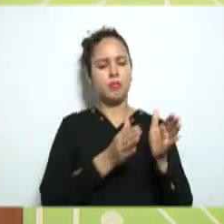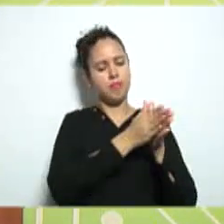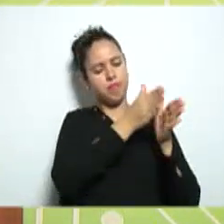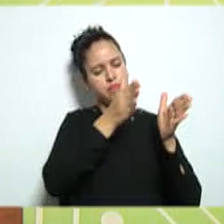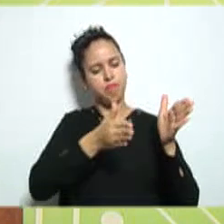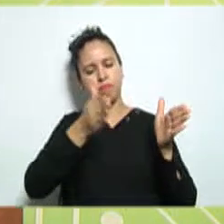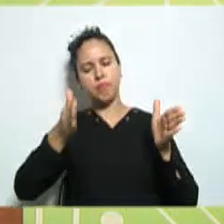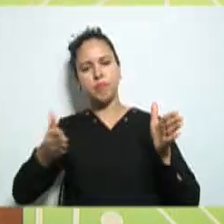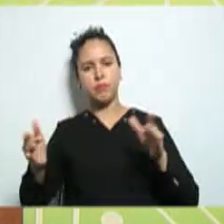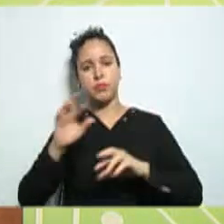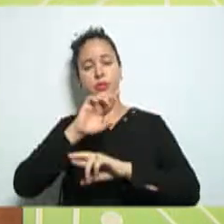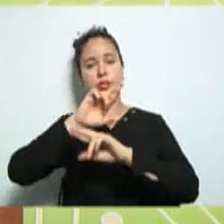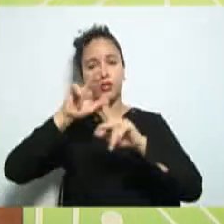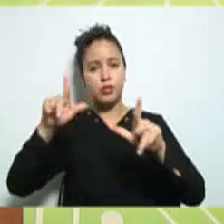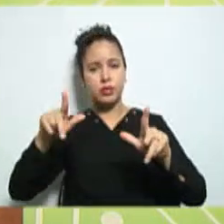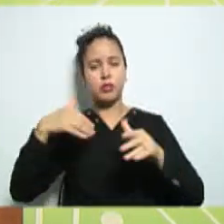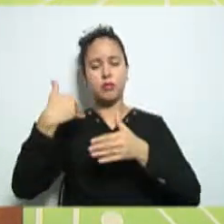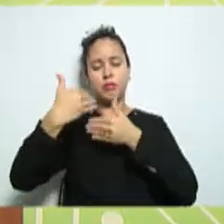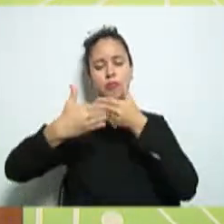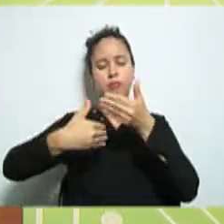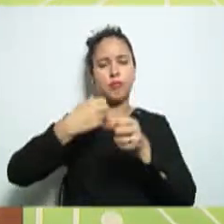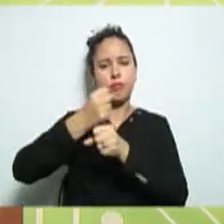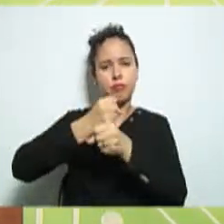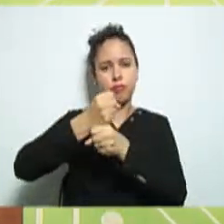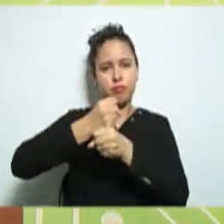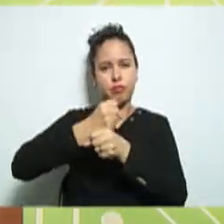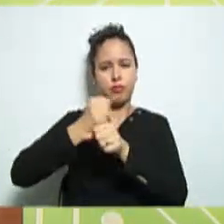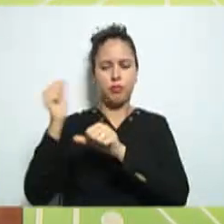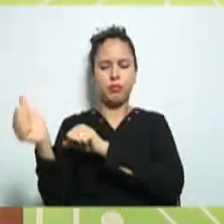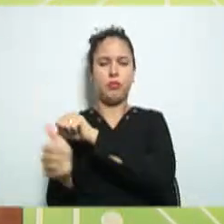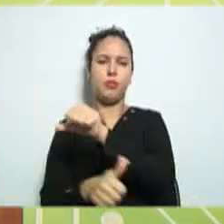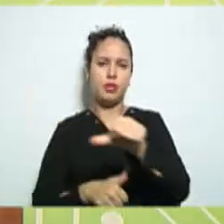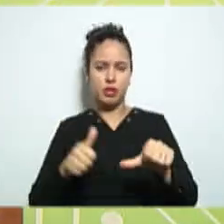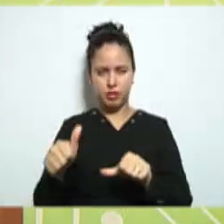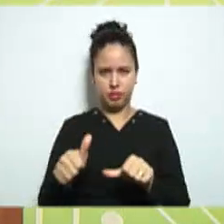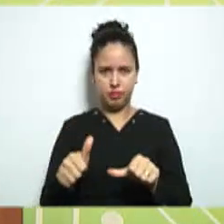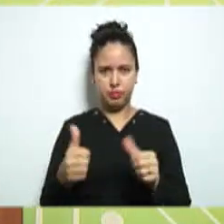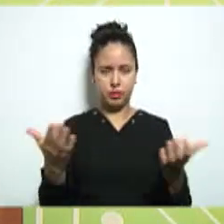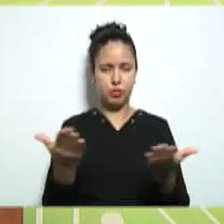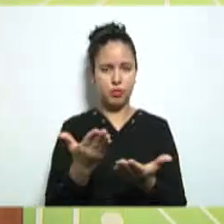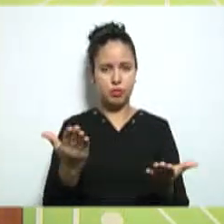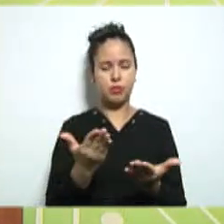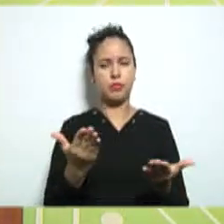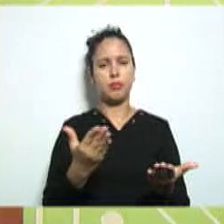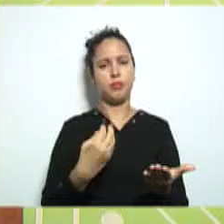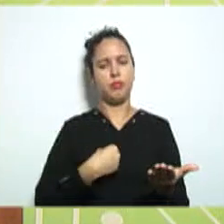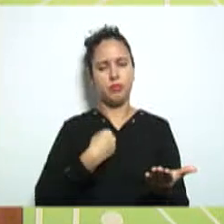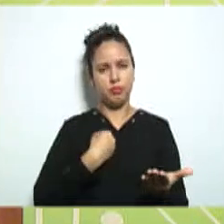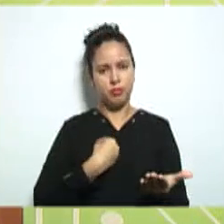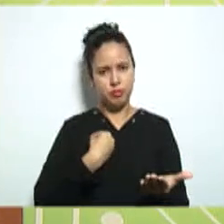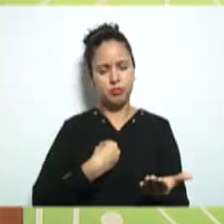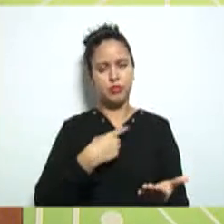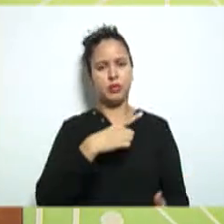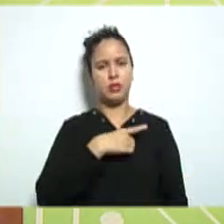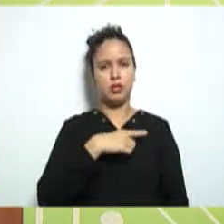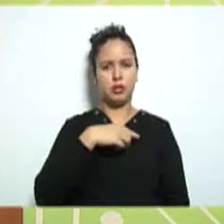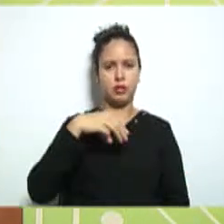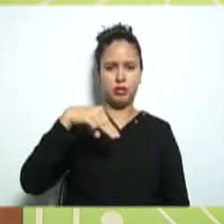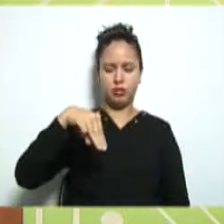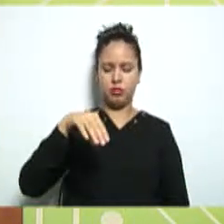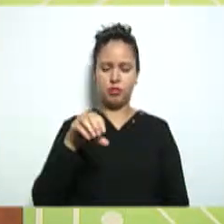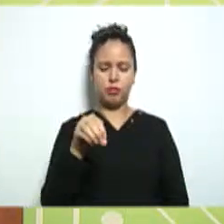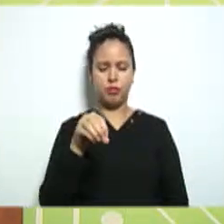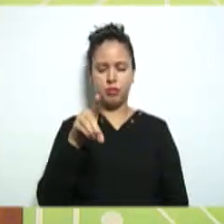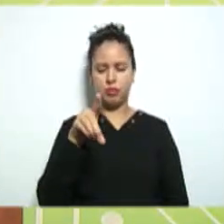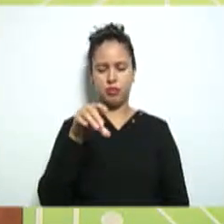que essas formas se transformaram no decorrer do tempo. E hoje a gente vive no modo de produção capitalista.